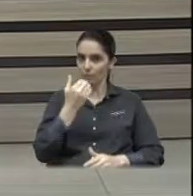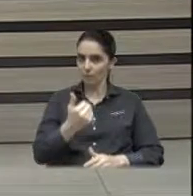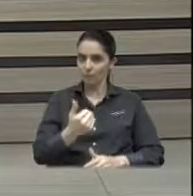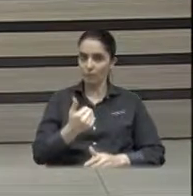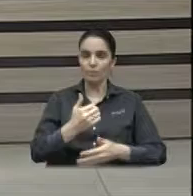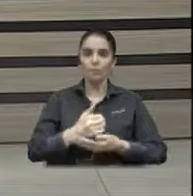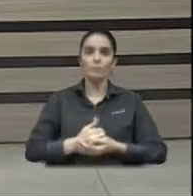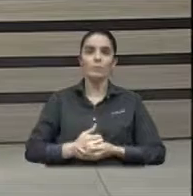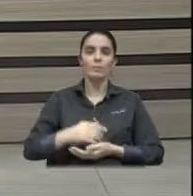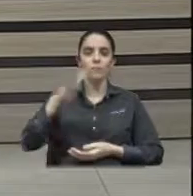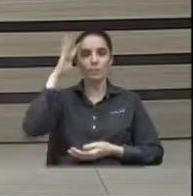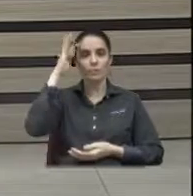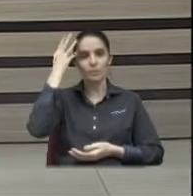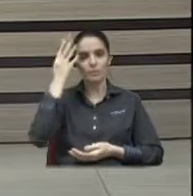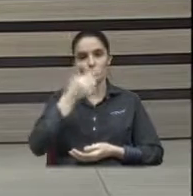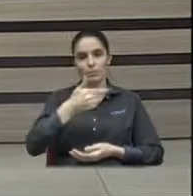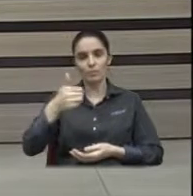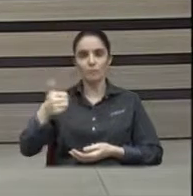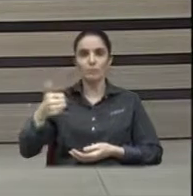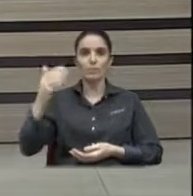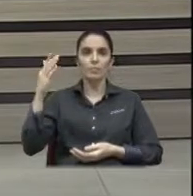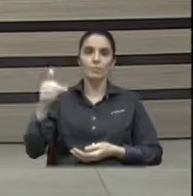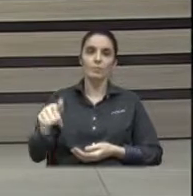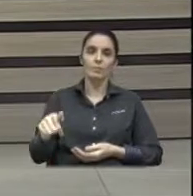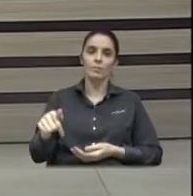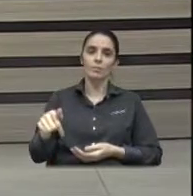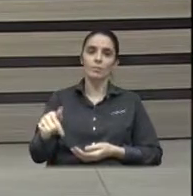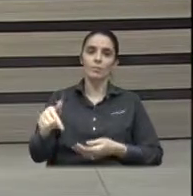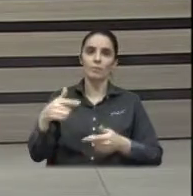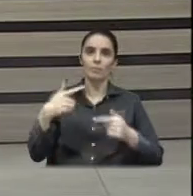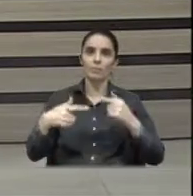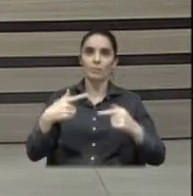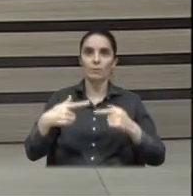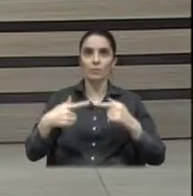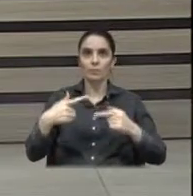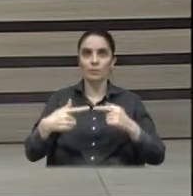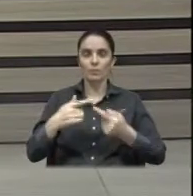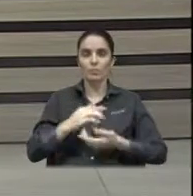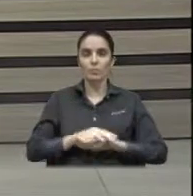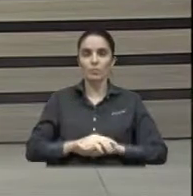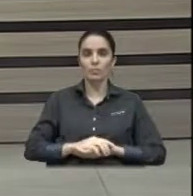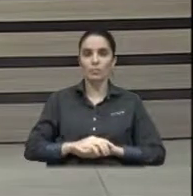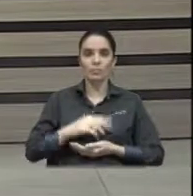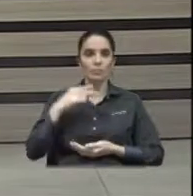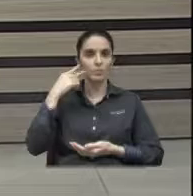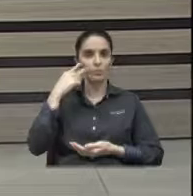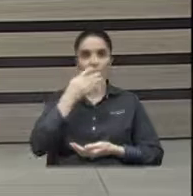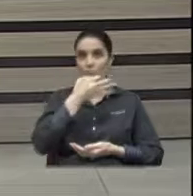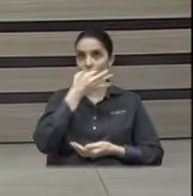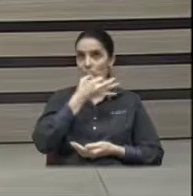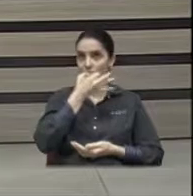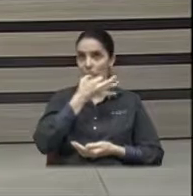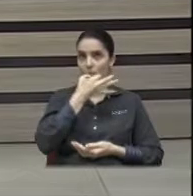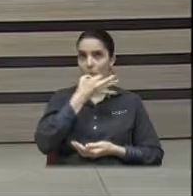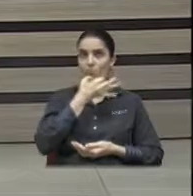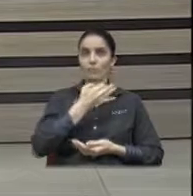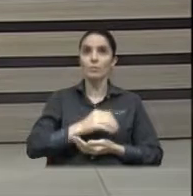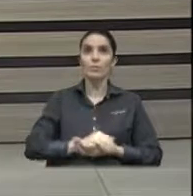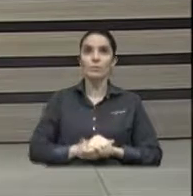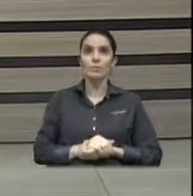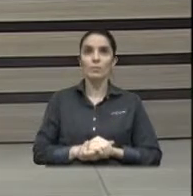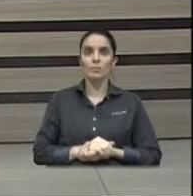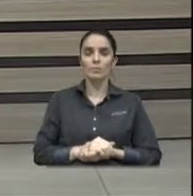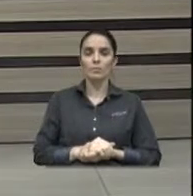projeto de resolução 21/2017 está em discussão. Algum vereador deseja discutir? Eu